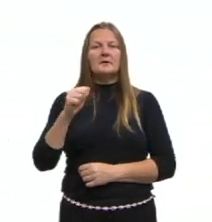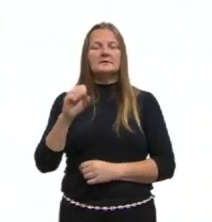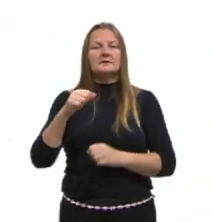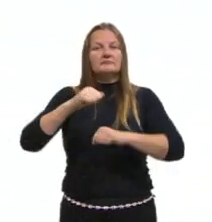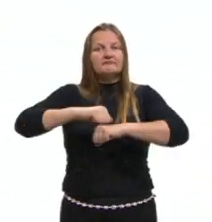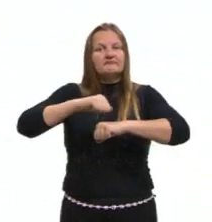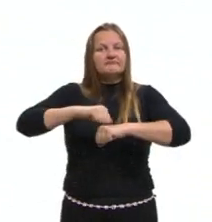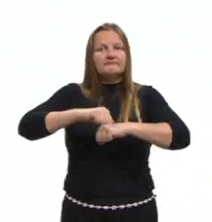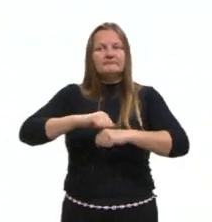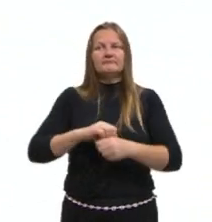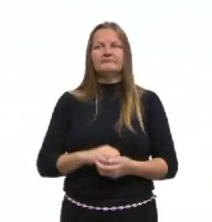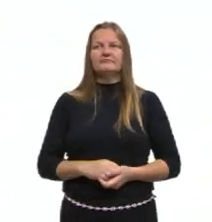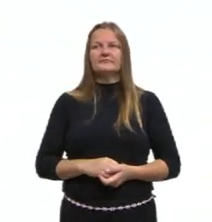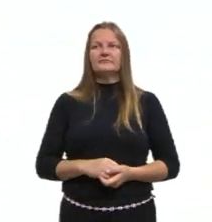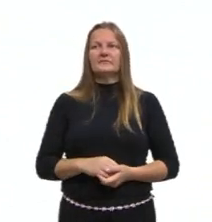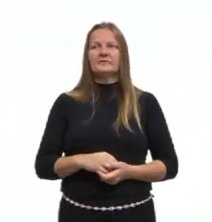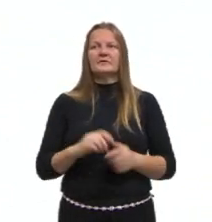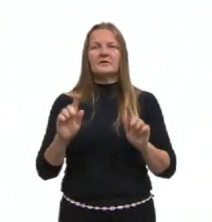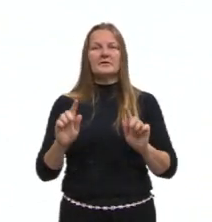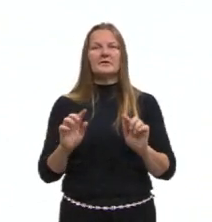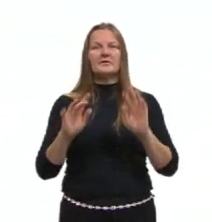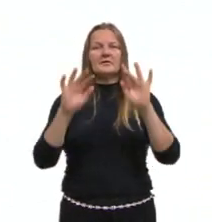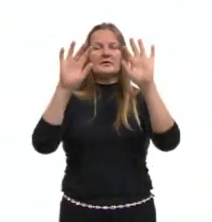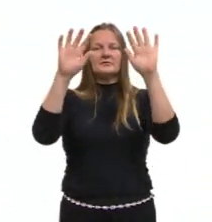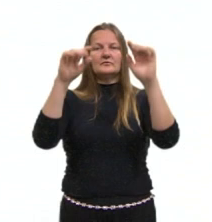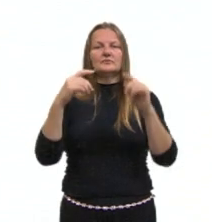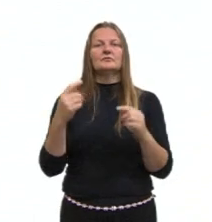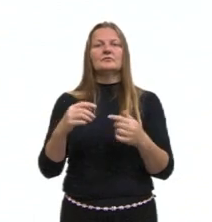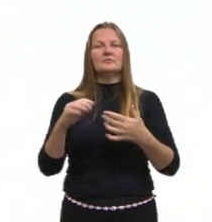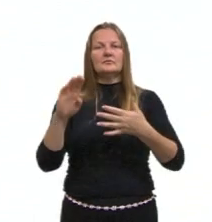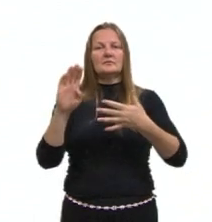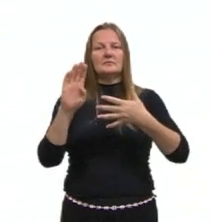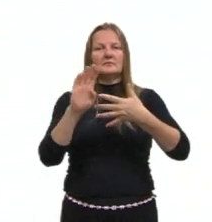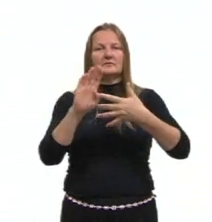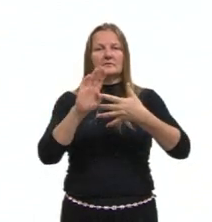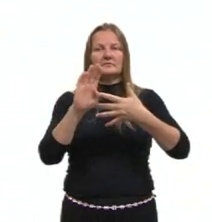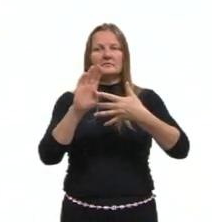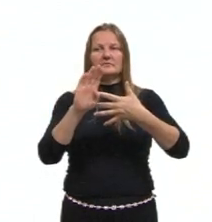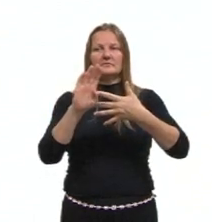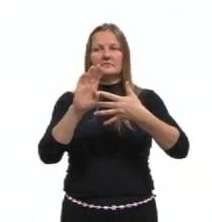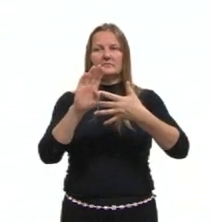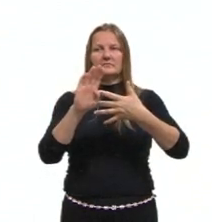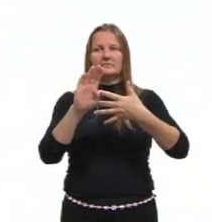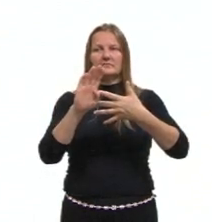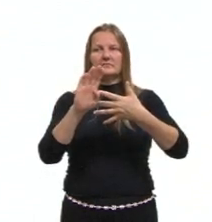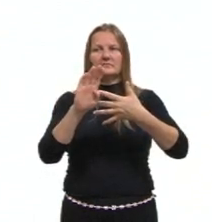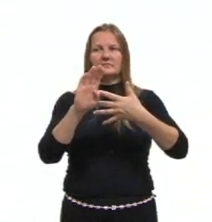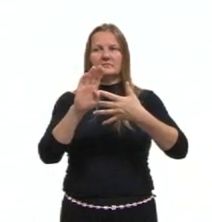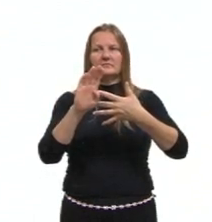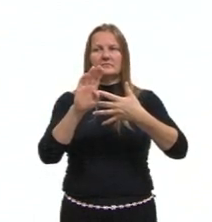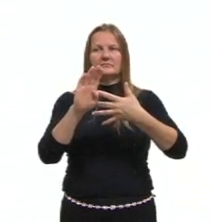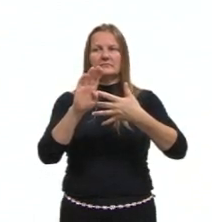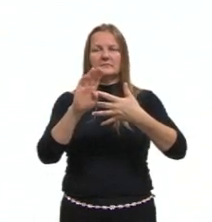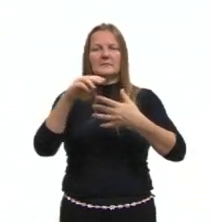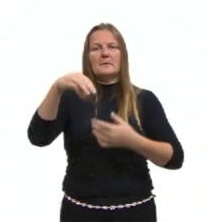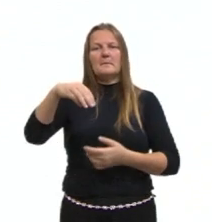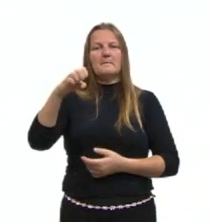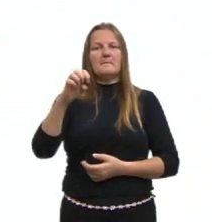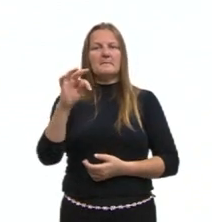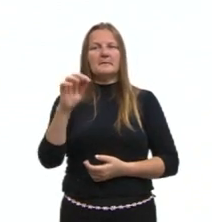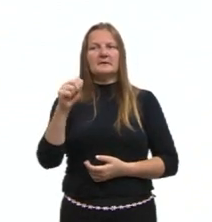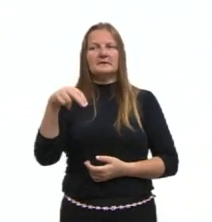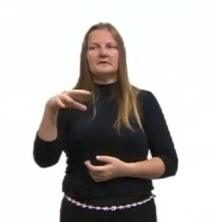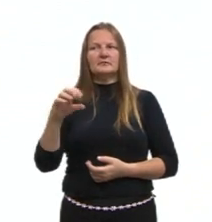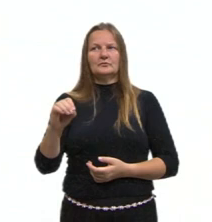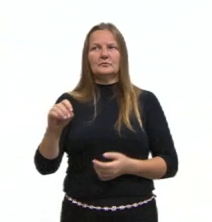então o estado gasoso e combustível a alternativa correta é o metano